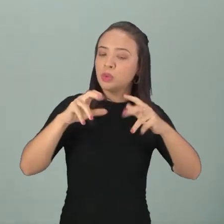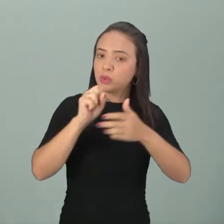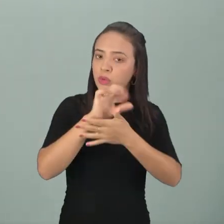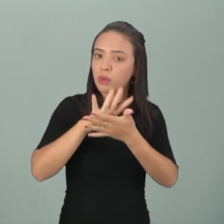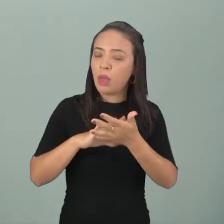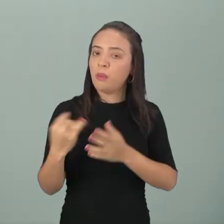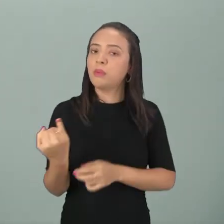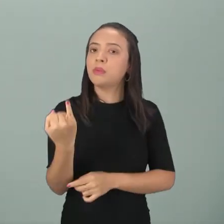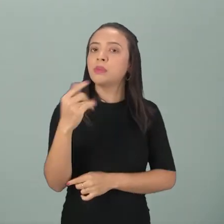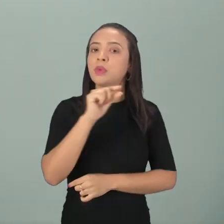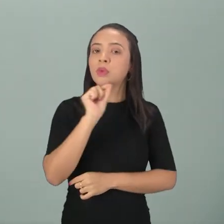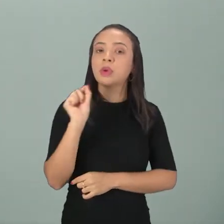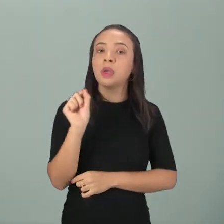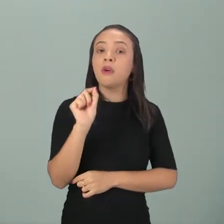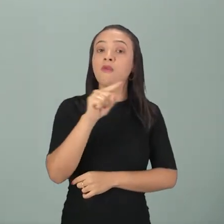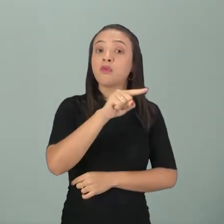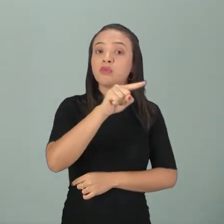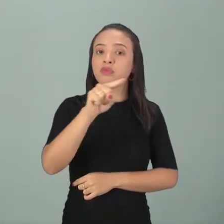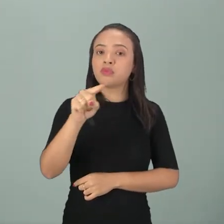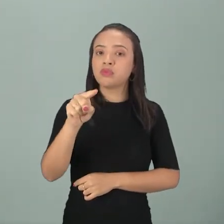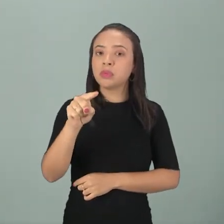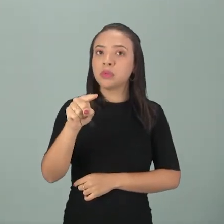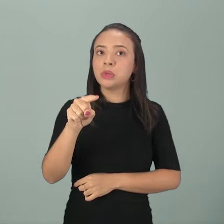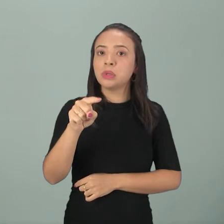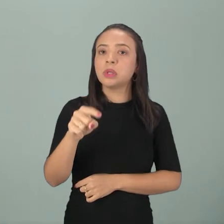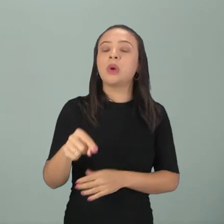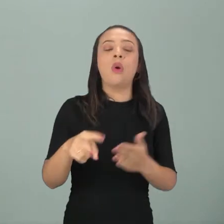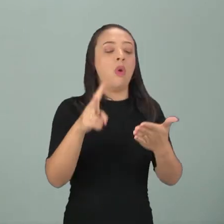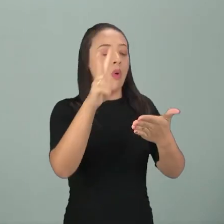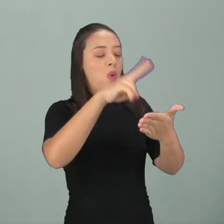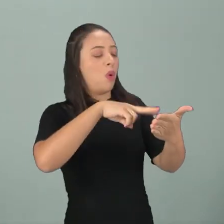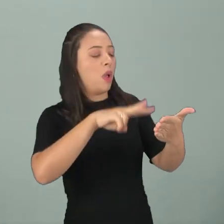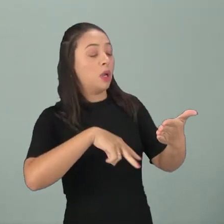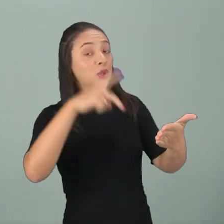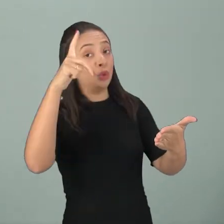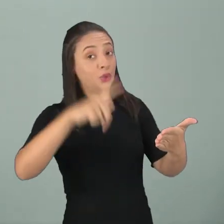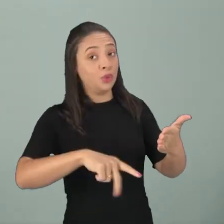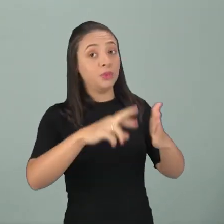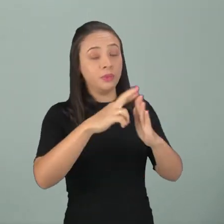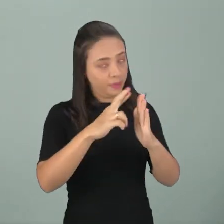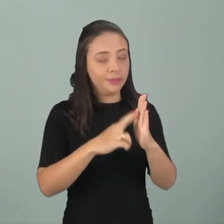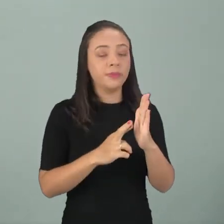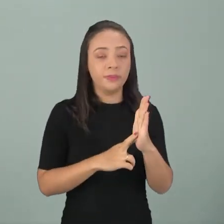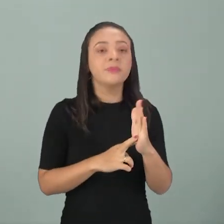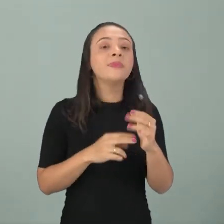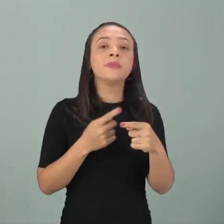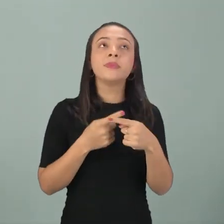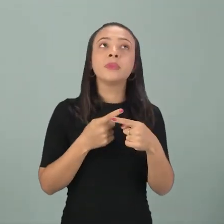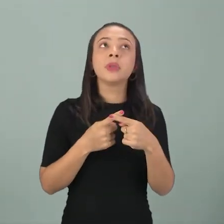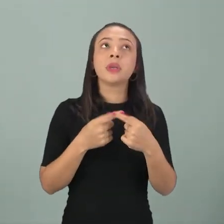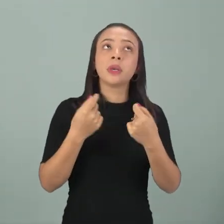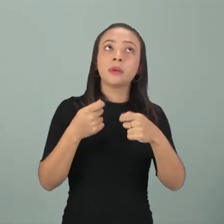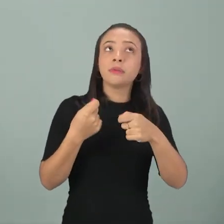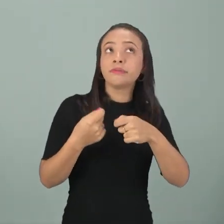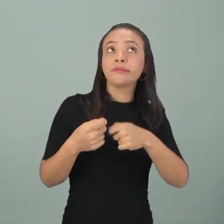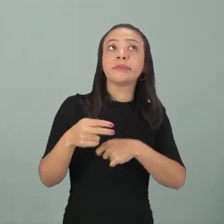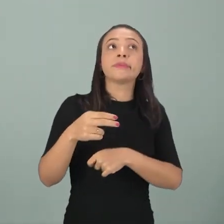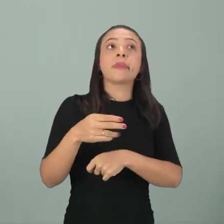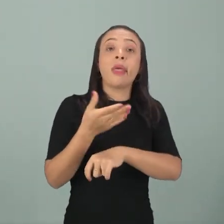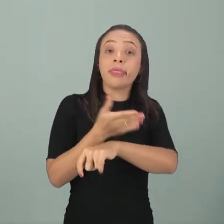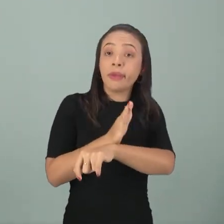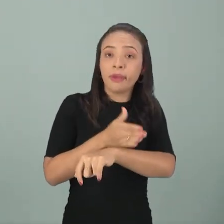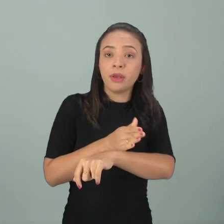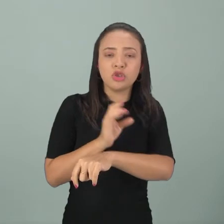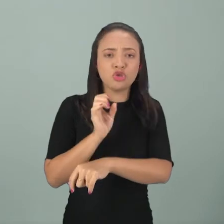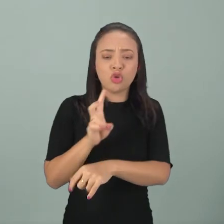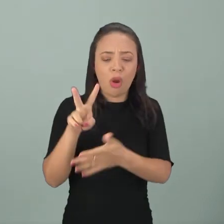é importantíssimo você revisitar essas regras, porque é uma questão de técnica. Não